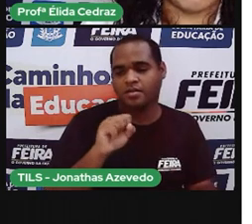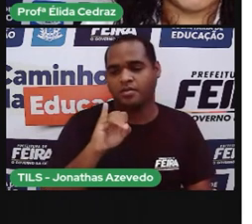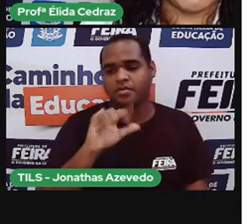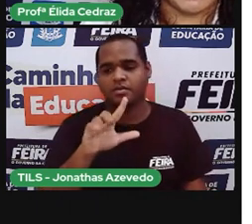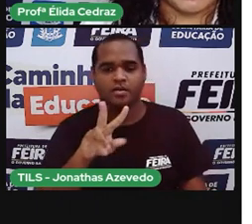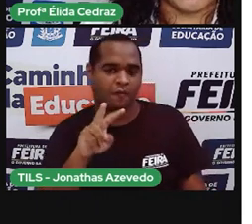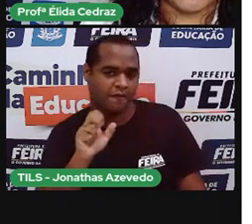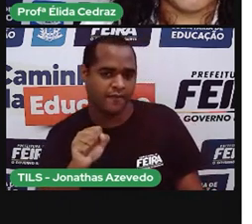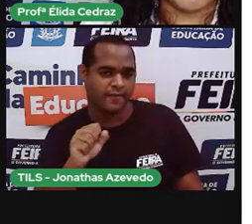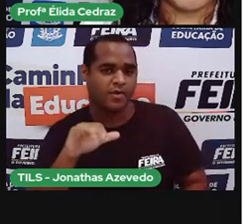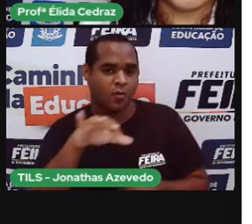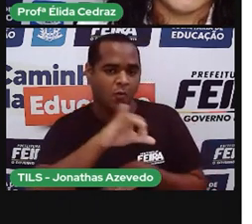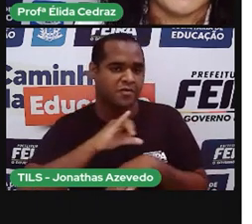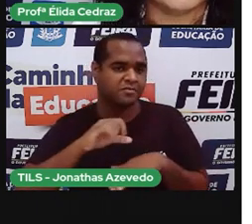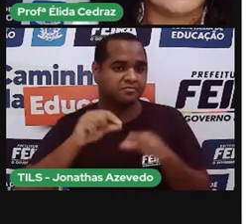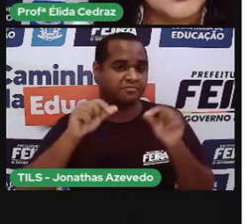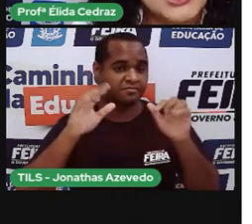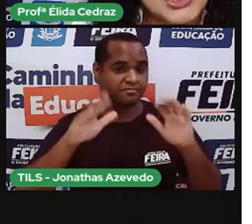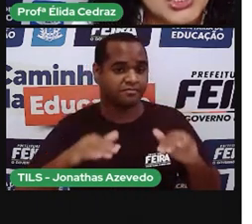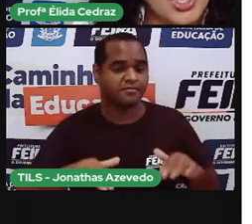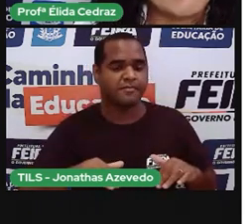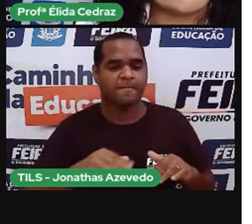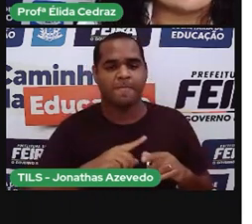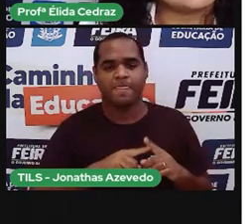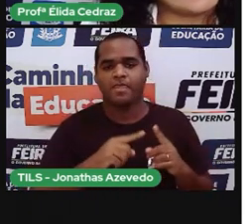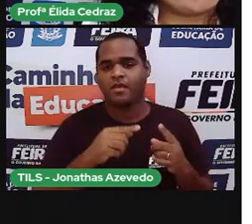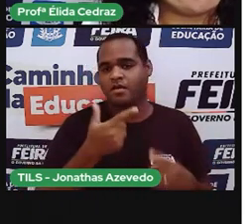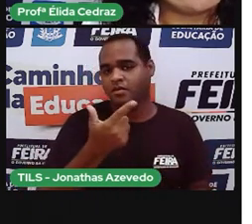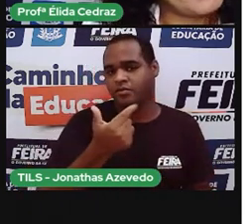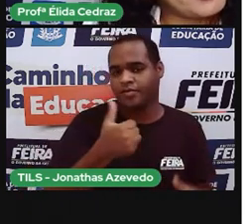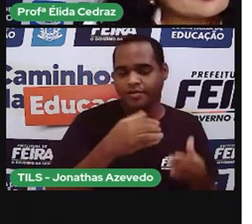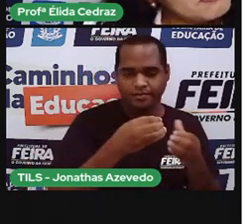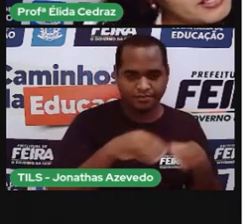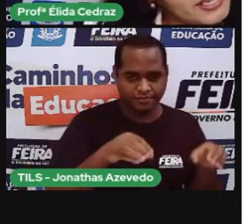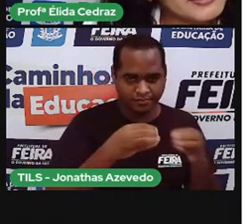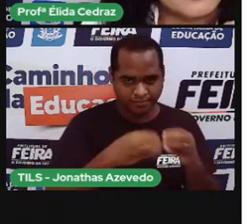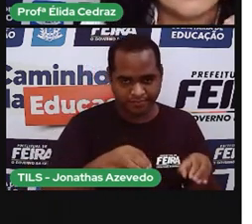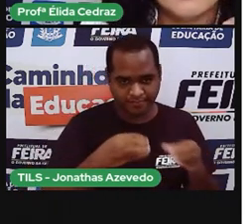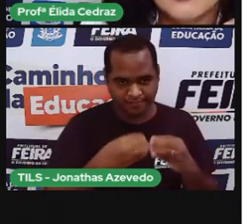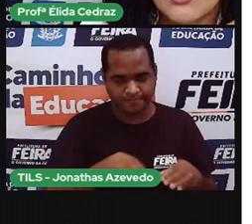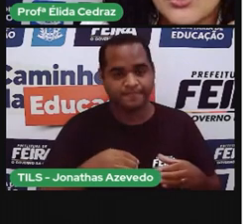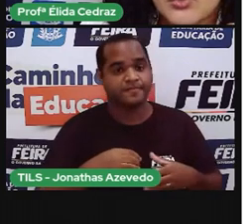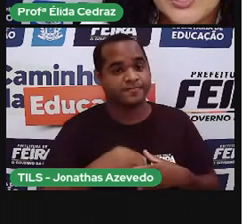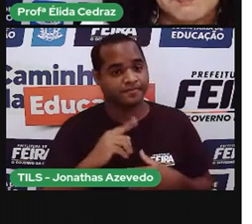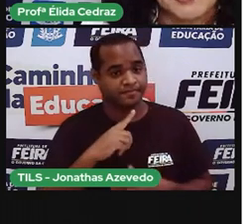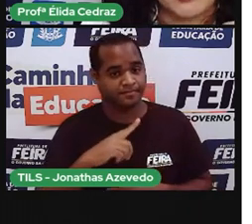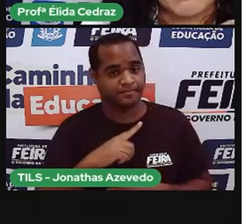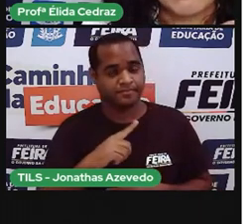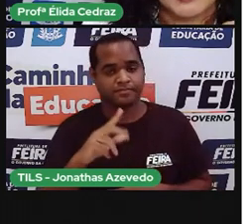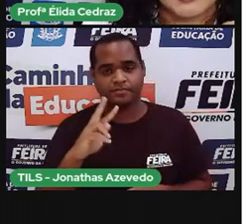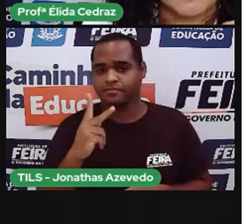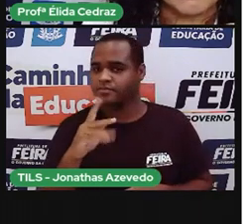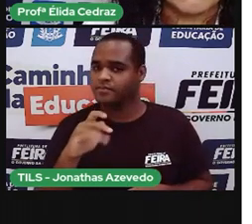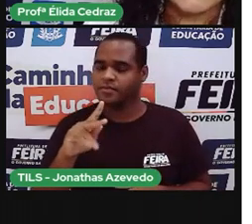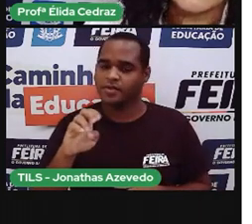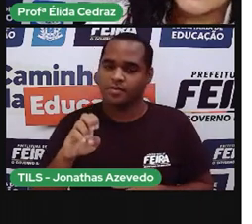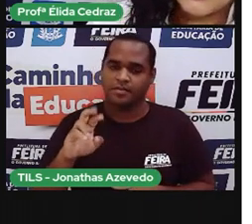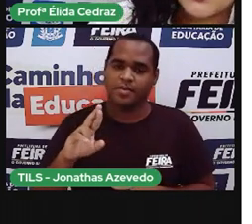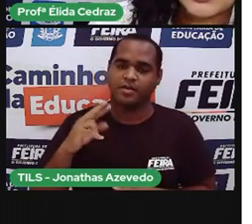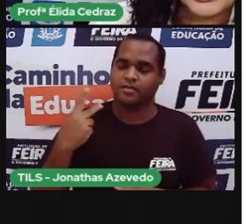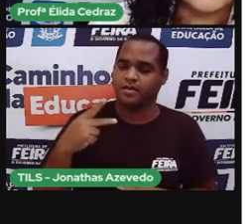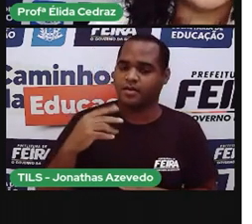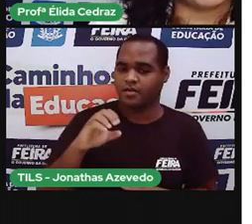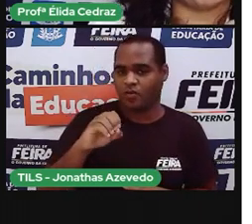estava mais barato. A dúzia de ovos estava mais barato no Hiper Oliveira.